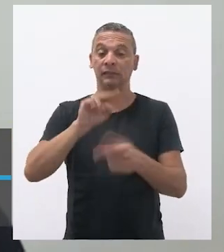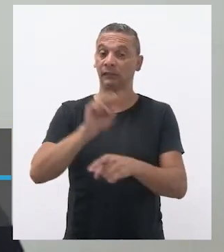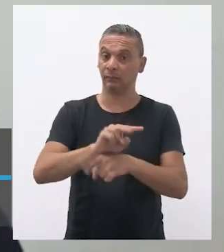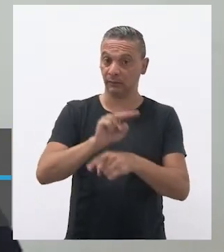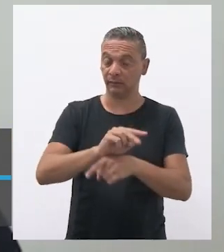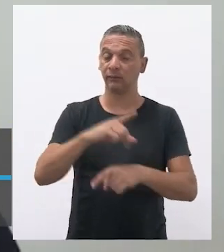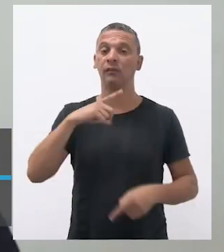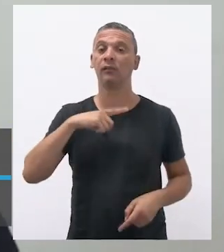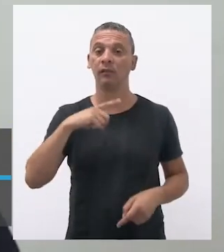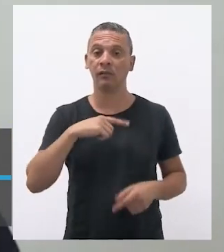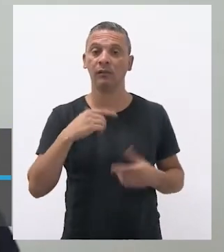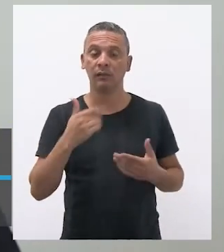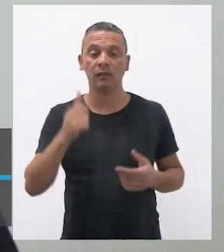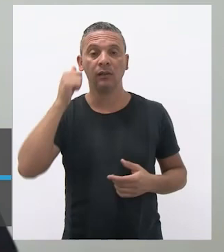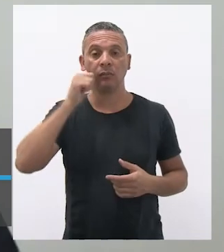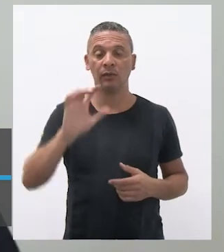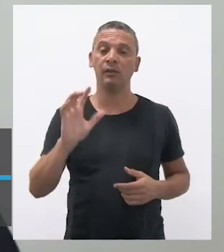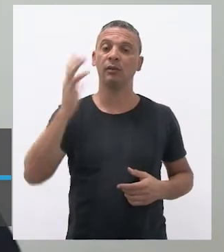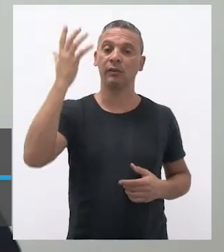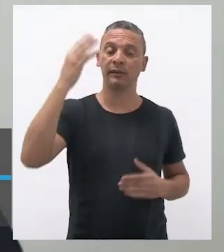ela se justifica, né?